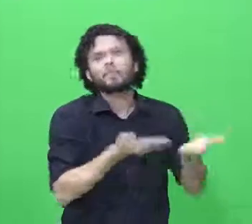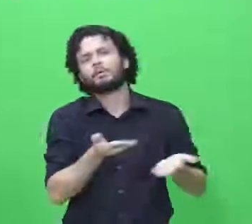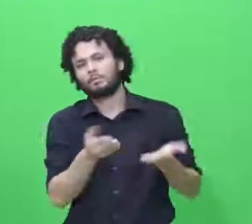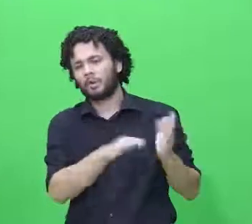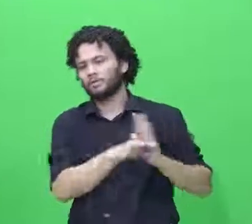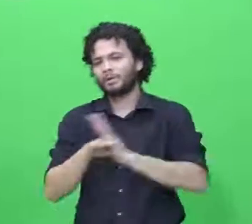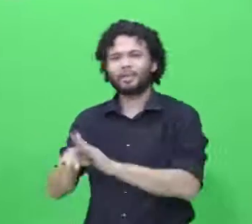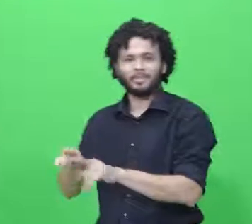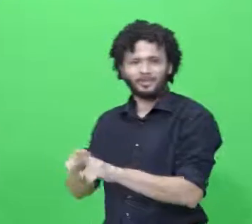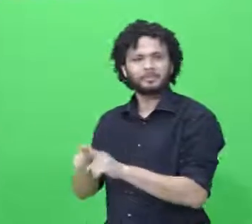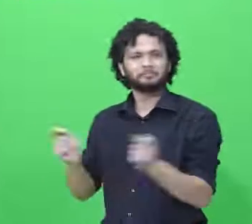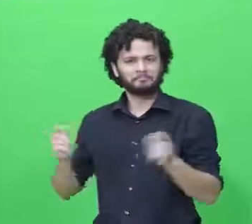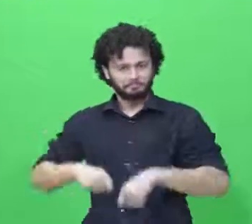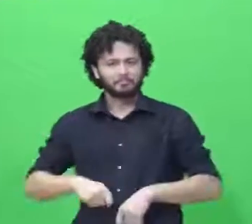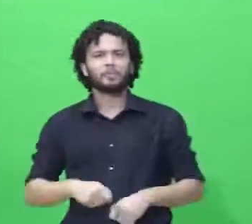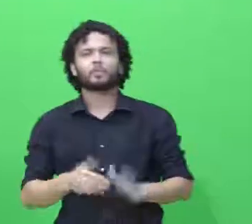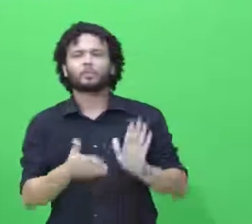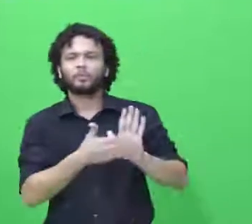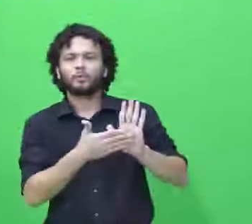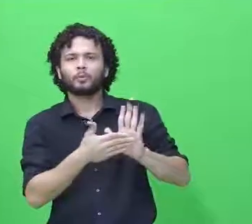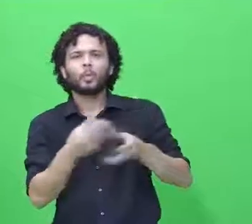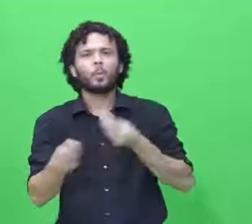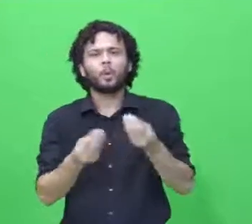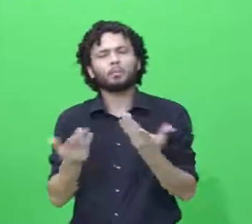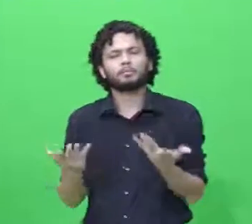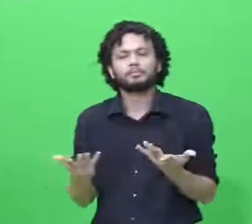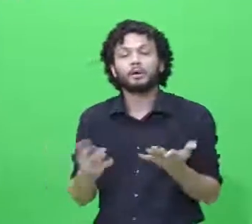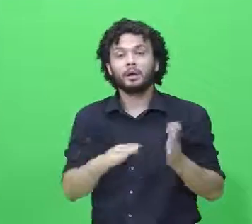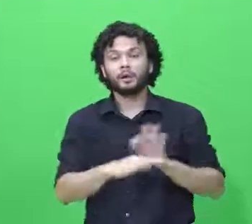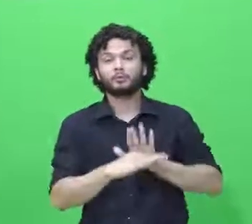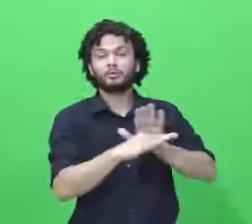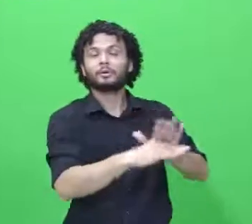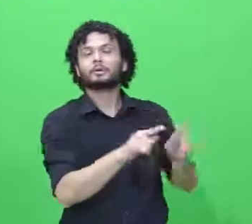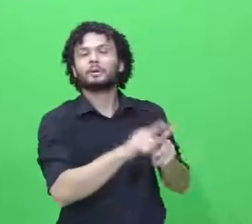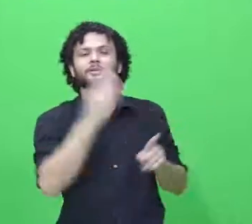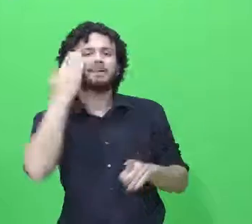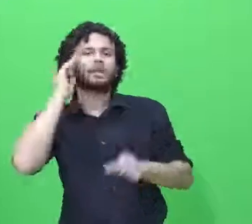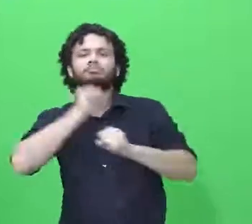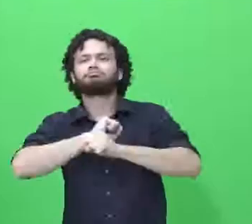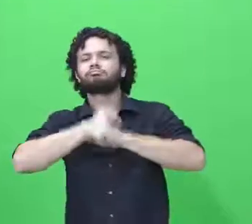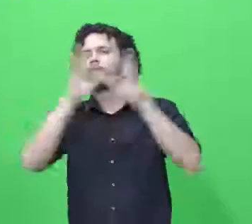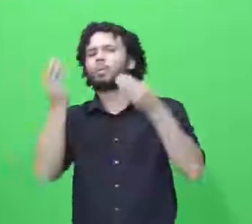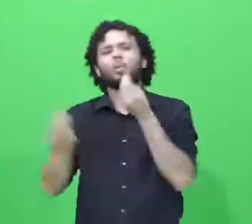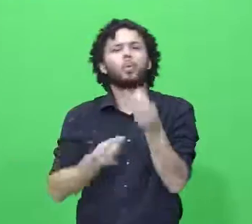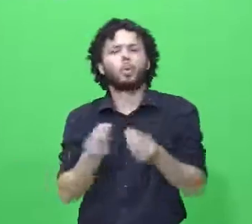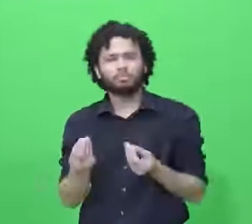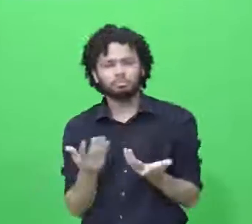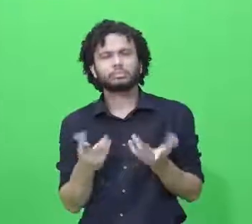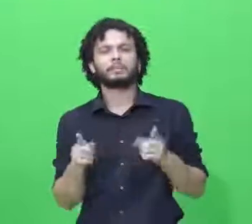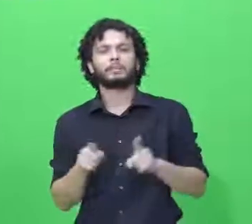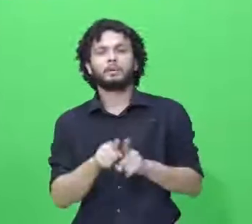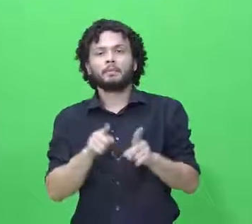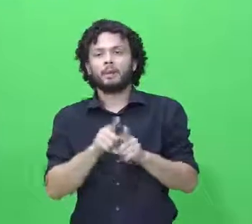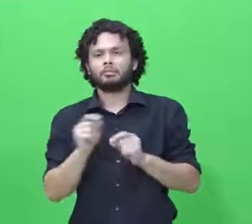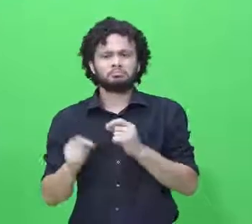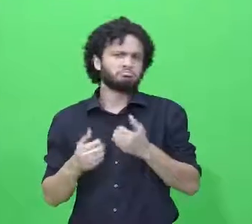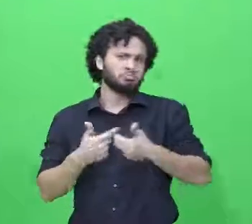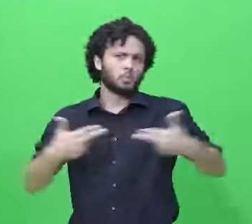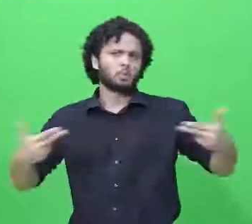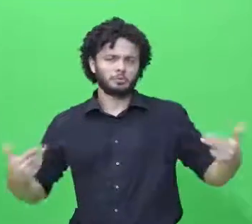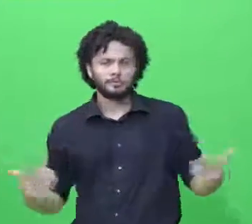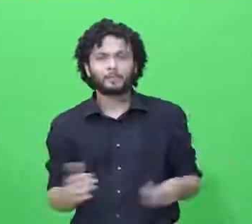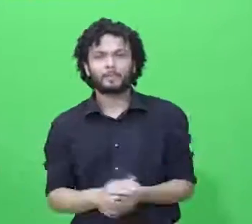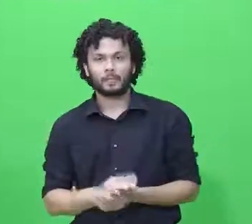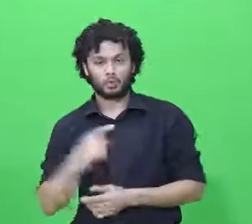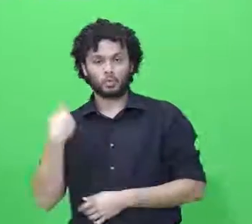a estrutura da proposta, vai te ajudar também a entender como funciona, a encaminhar, enfim, a direcionar.